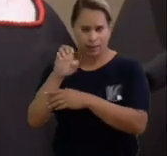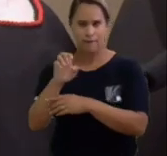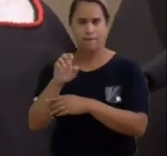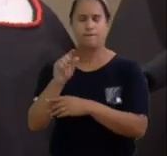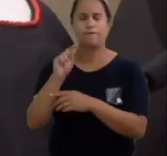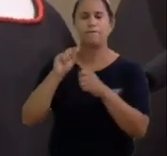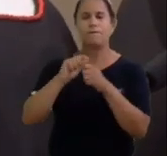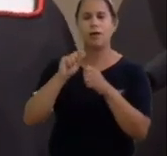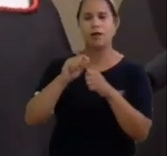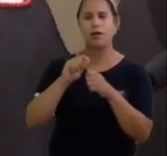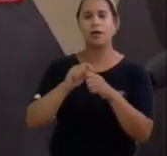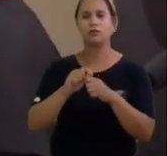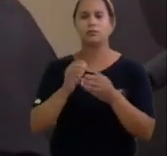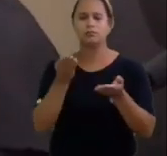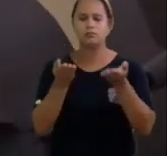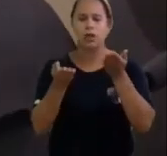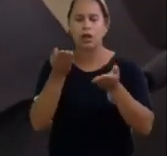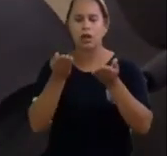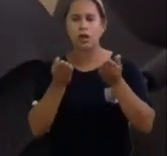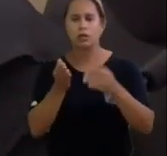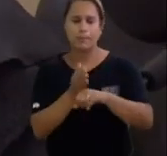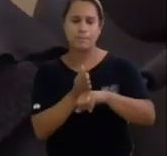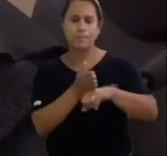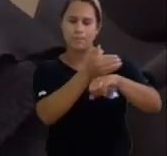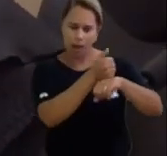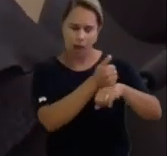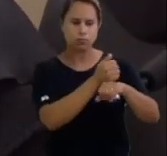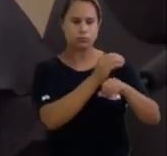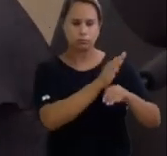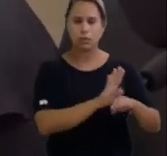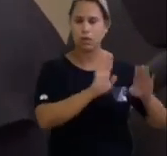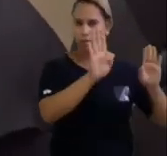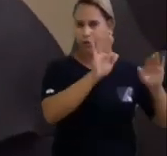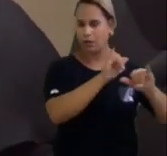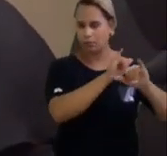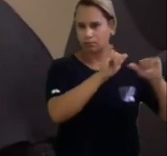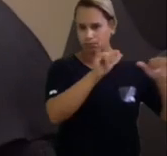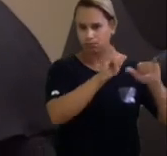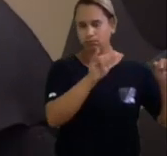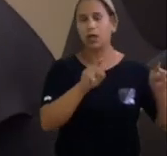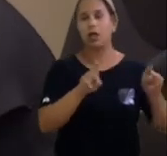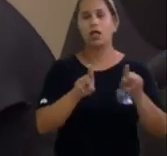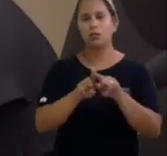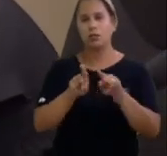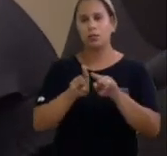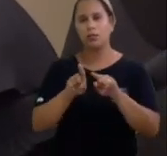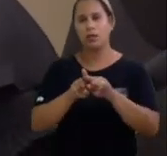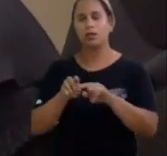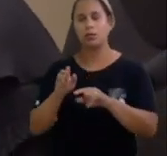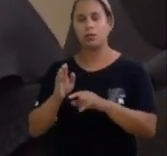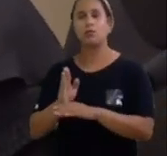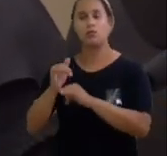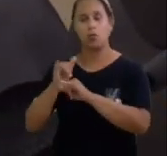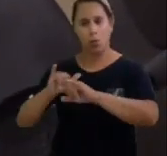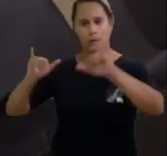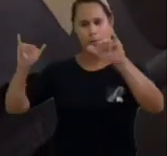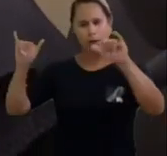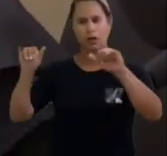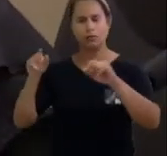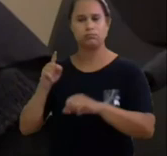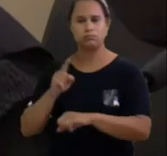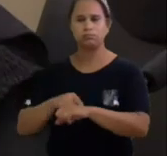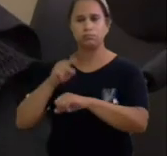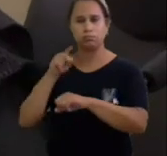de pré-campanha com a campanha, ela considerou honorários nos dois casos. No